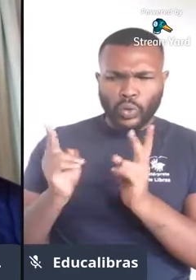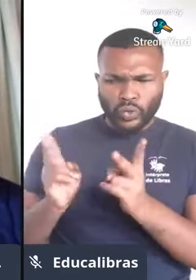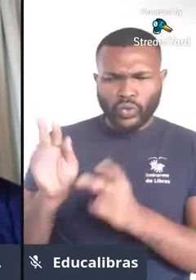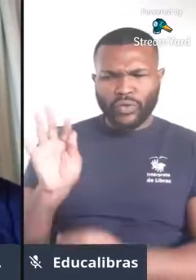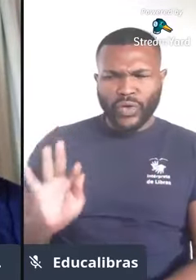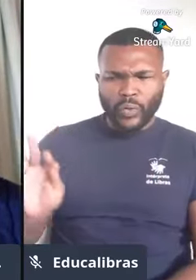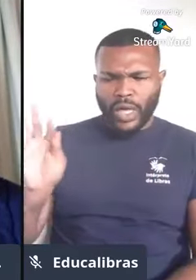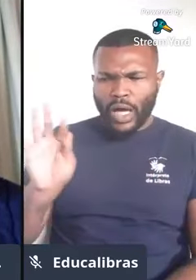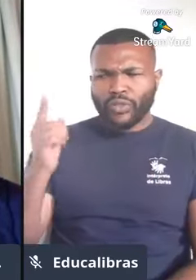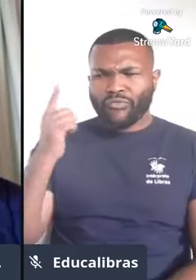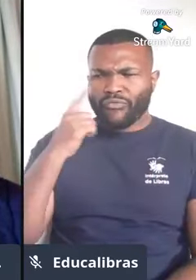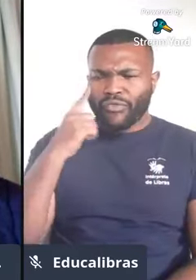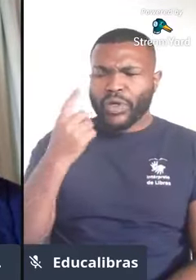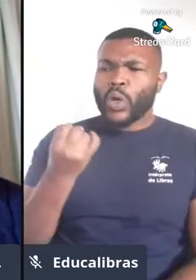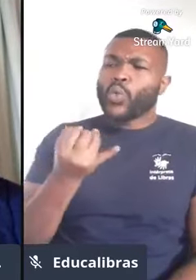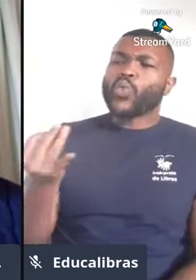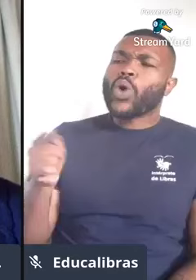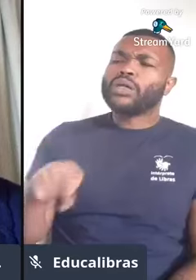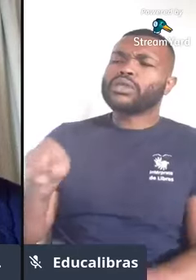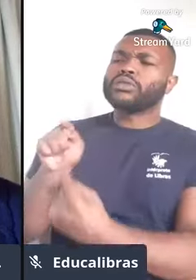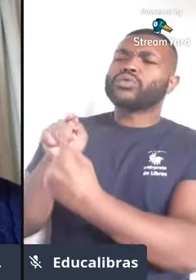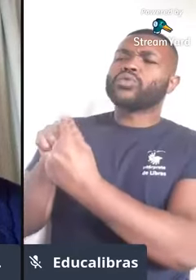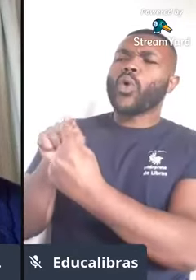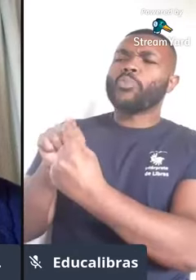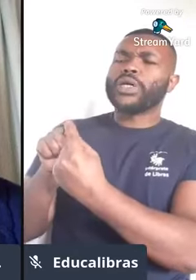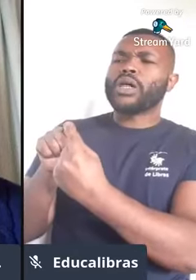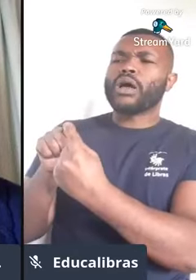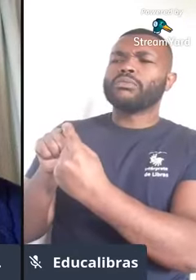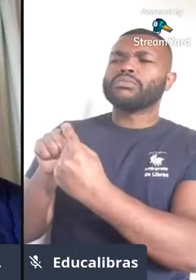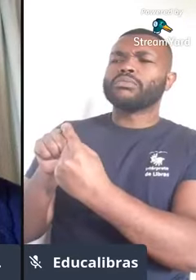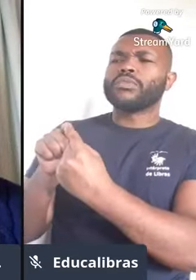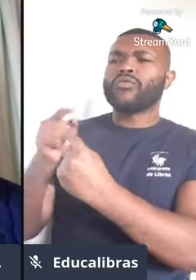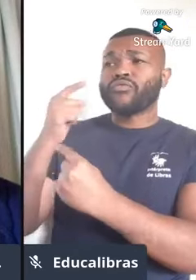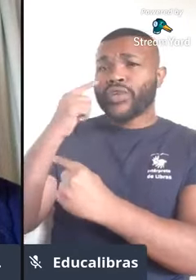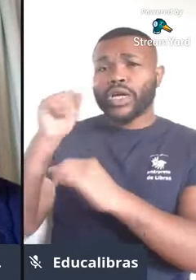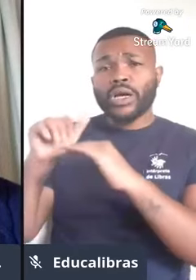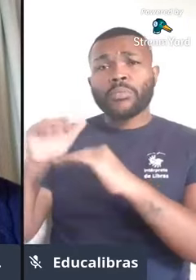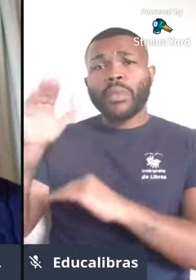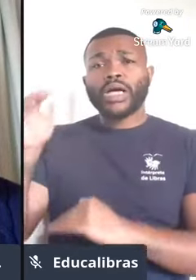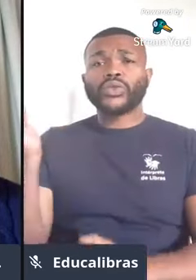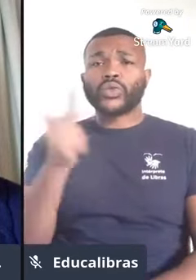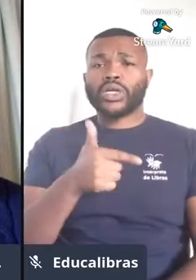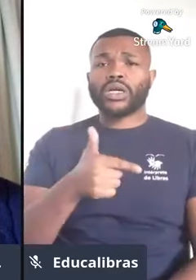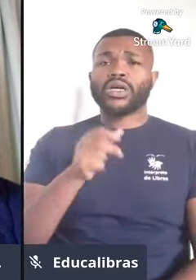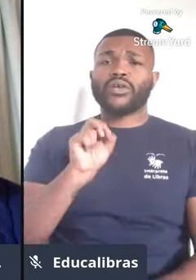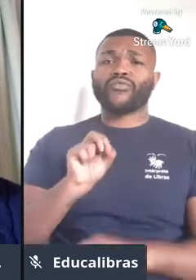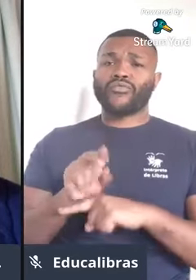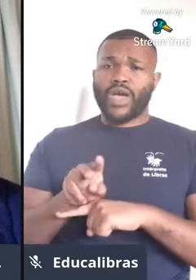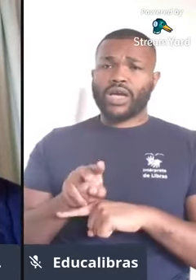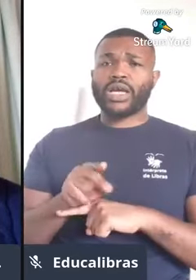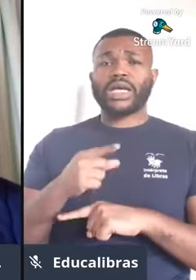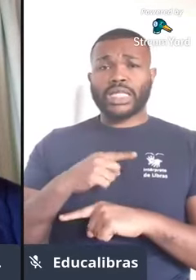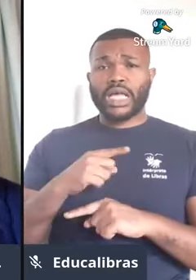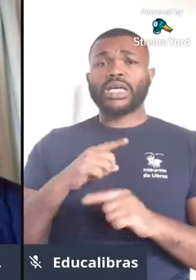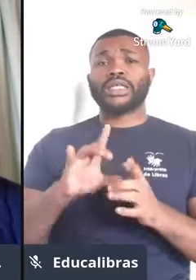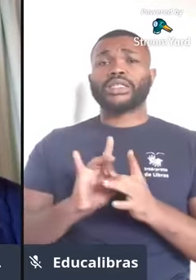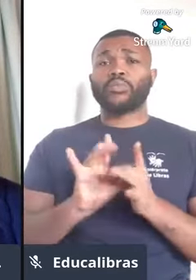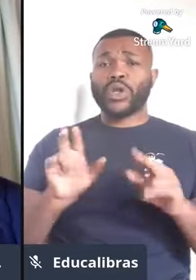pessoas com deficiência numa quantidade muito superior ao número de vagas disponíveis em decorrência da